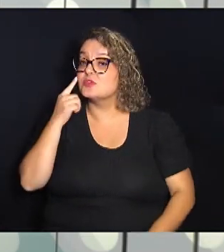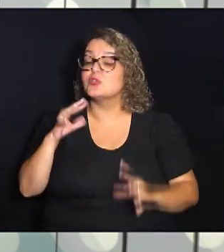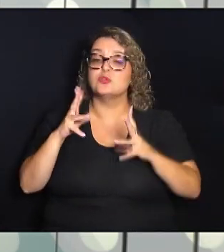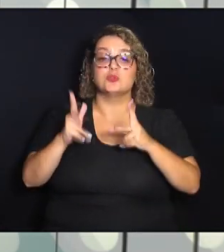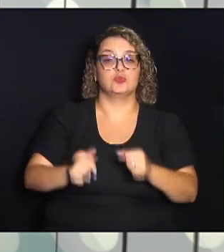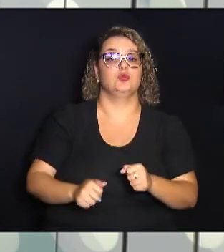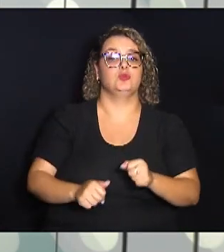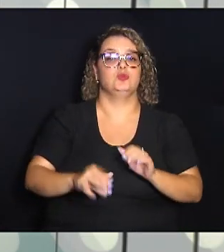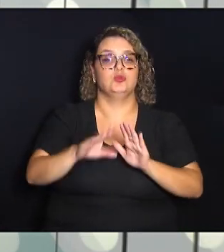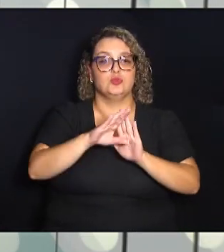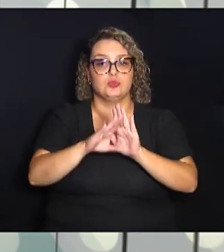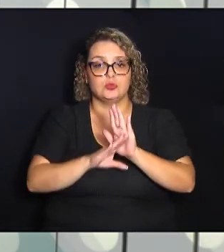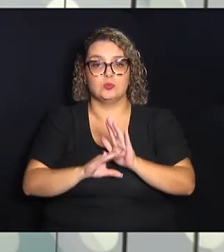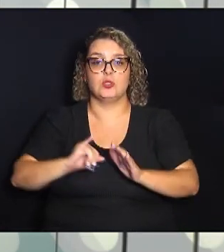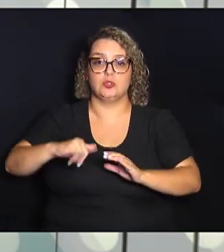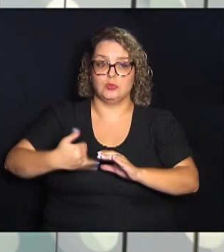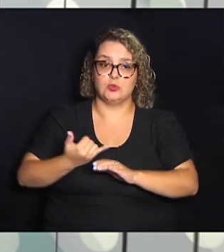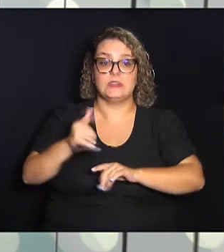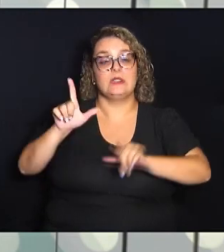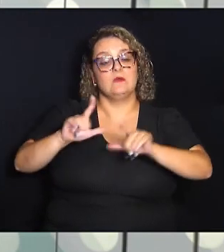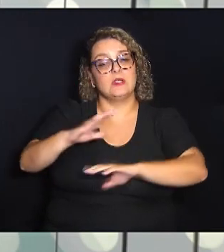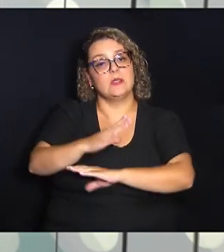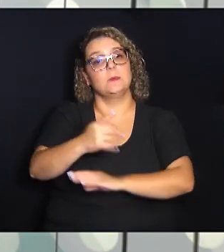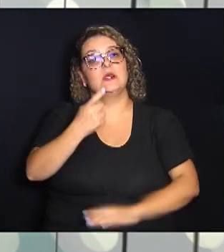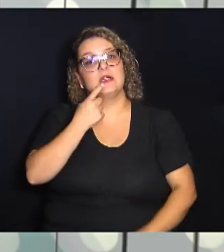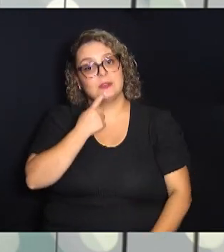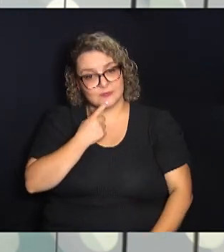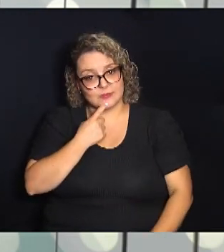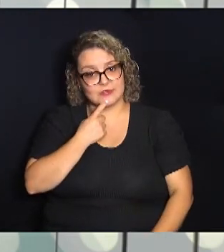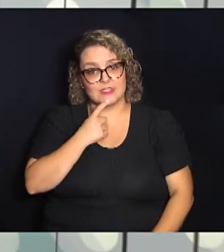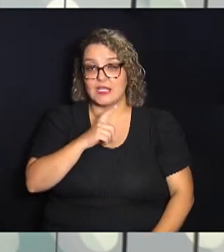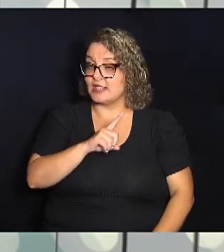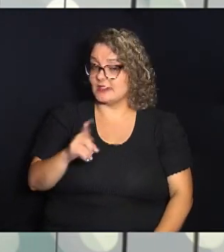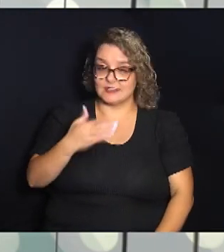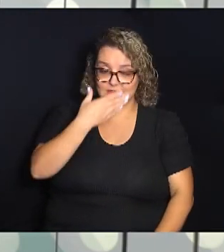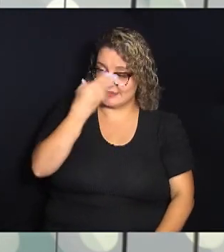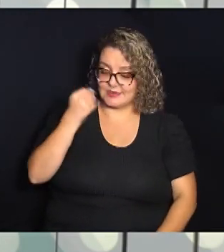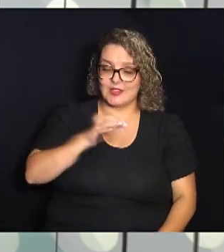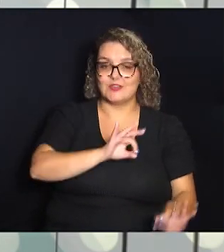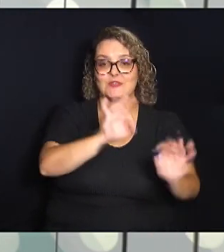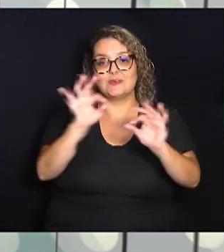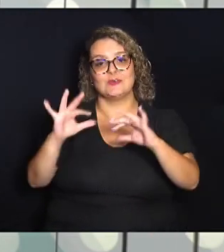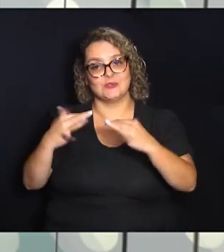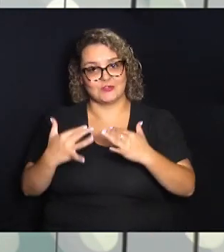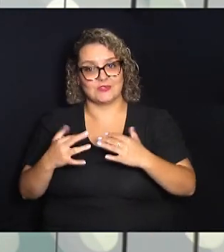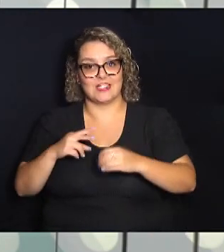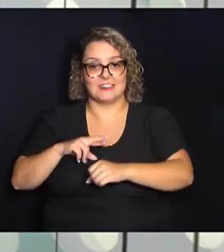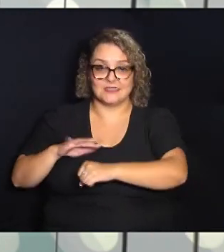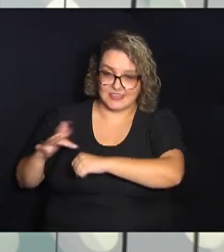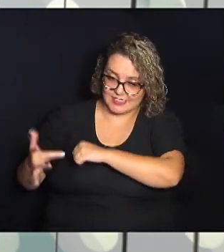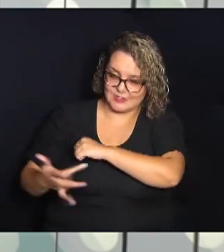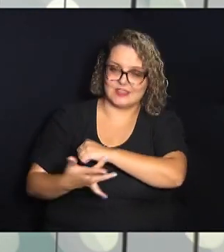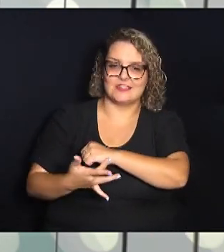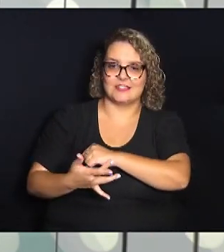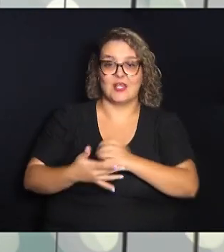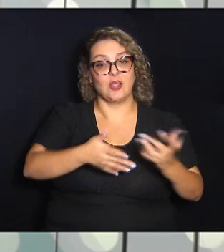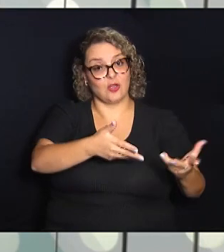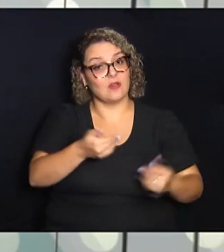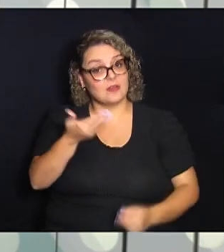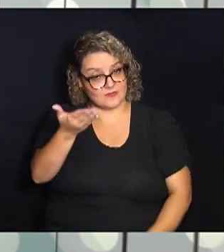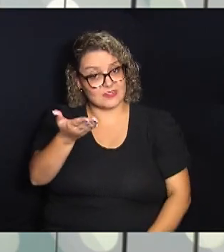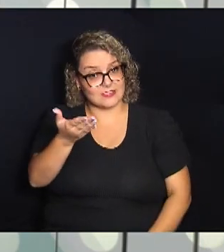nossos programas no YouTube da TV Câmara Campinas. Não se esqueça de nos acompanhar nas redes sociais. E eu convido você